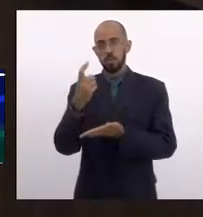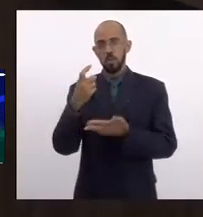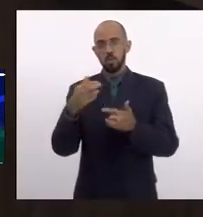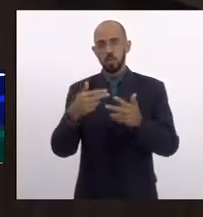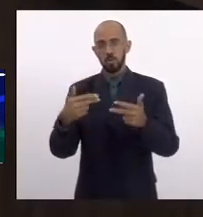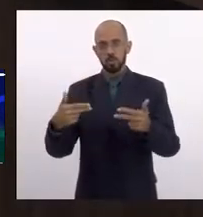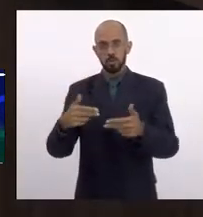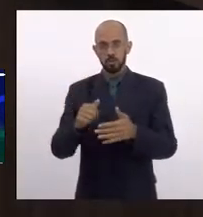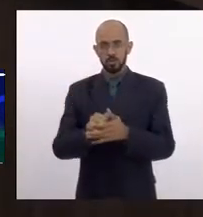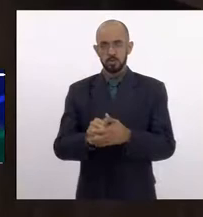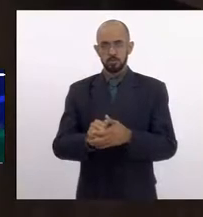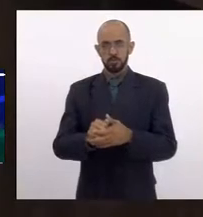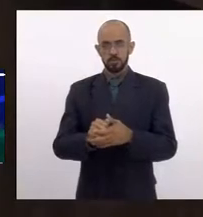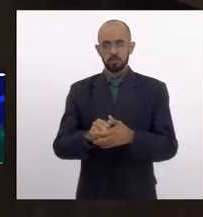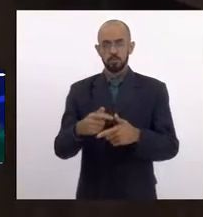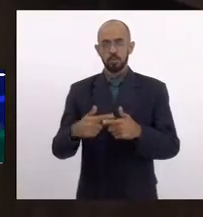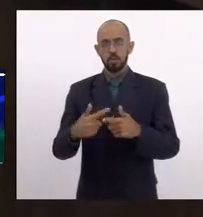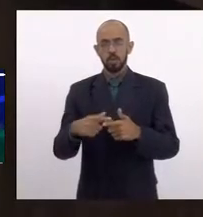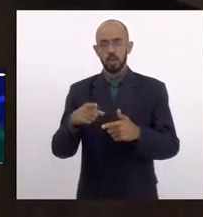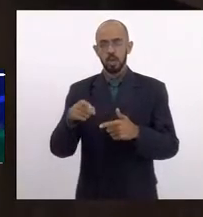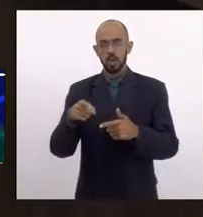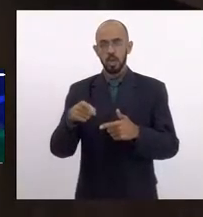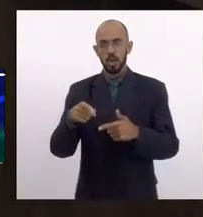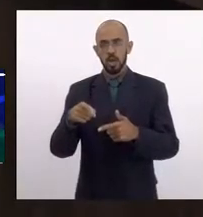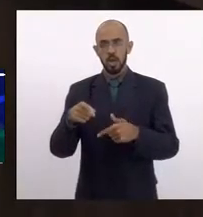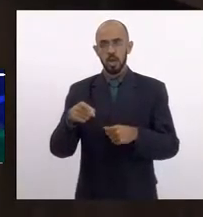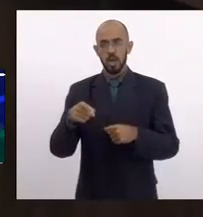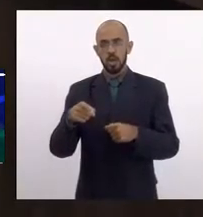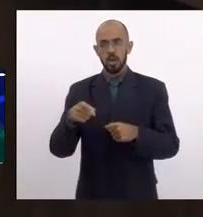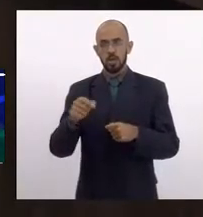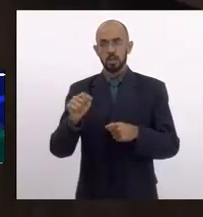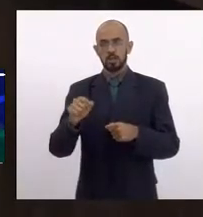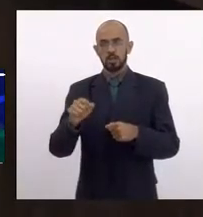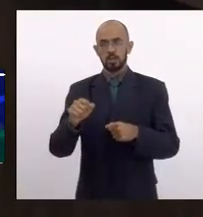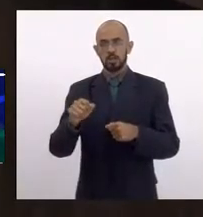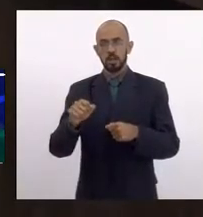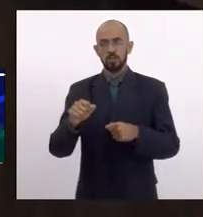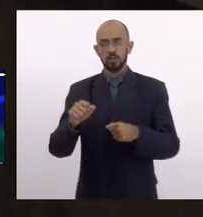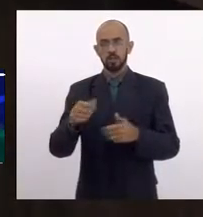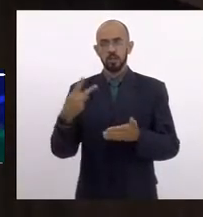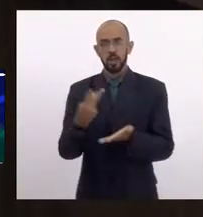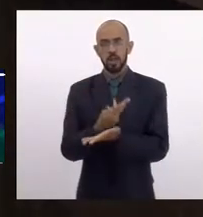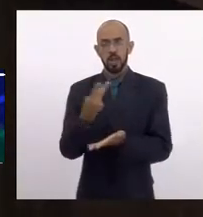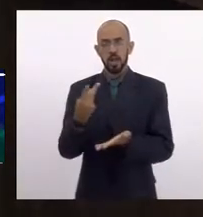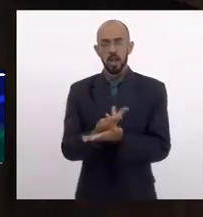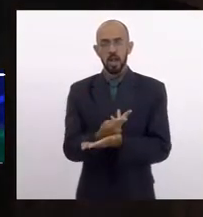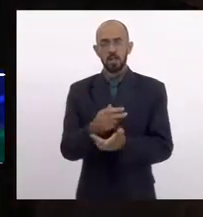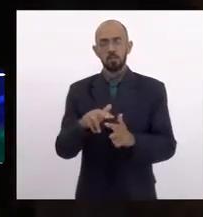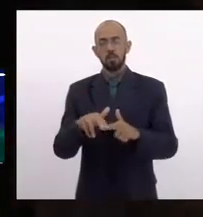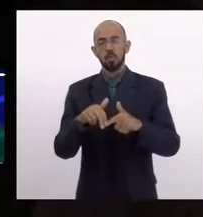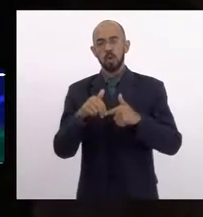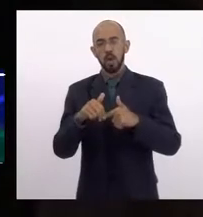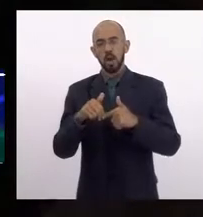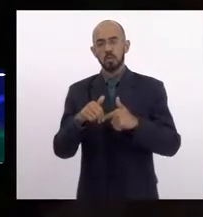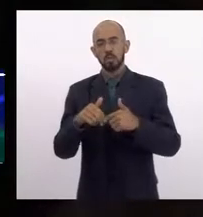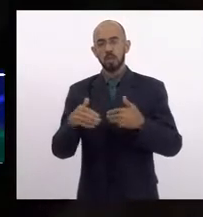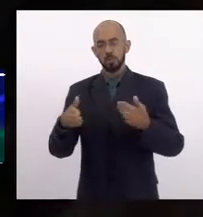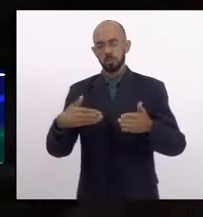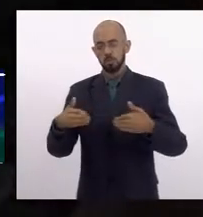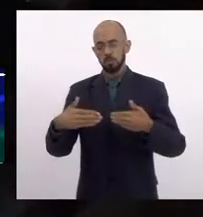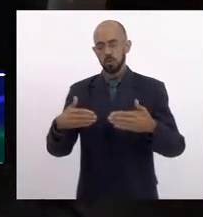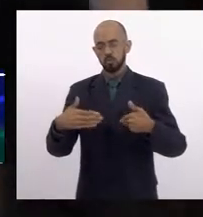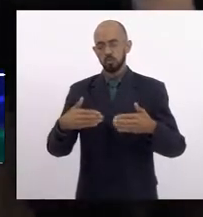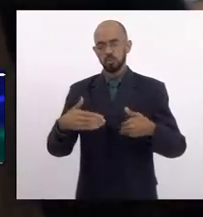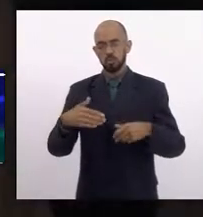questão porque ela tava definida em função da produção de petróleo